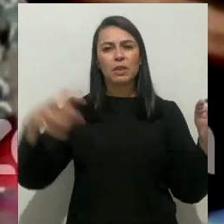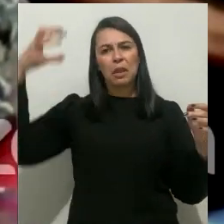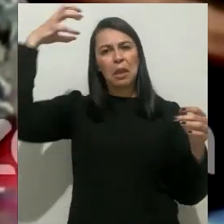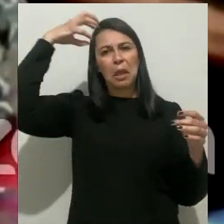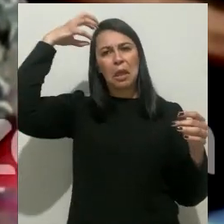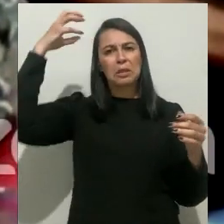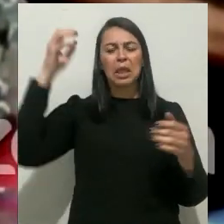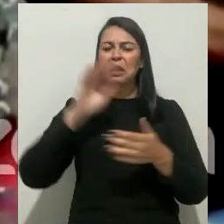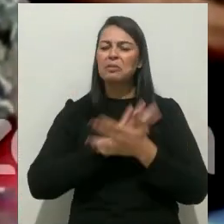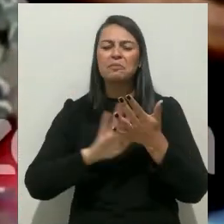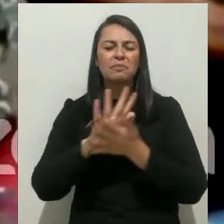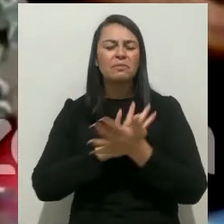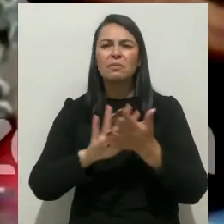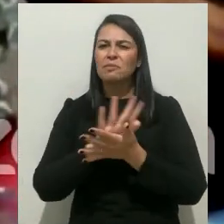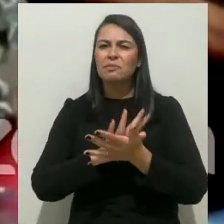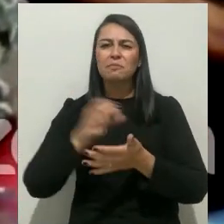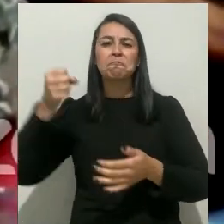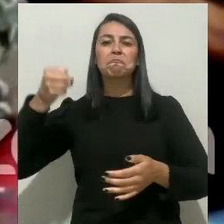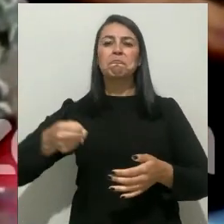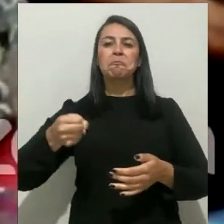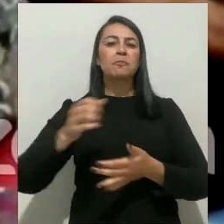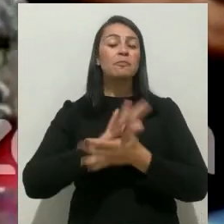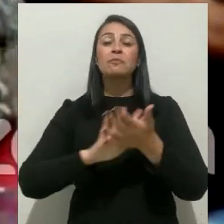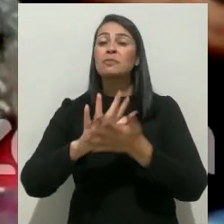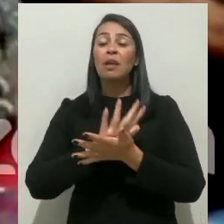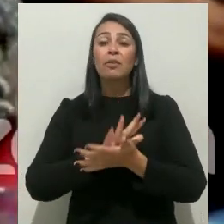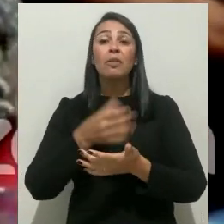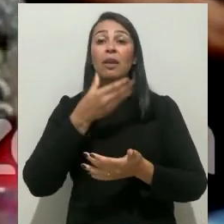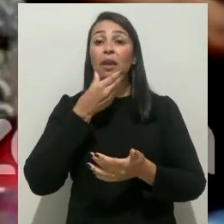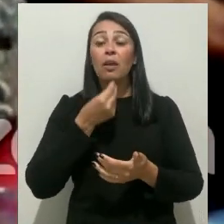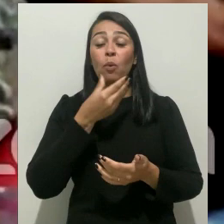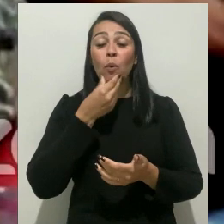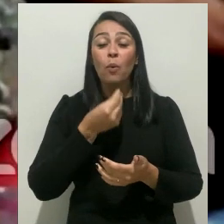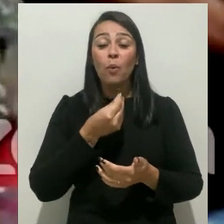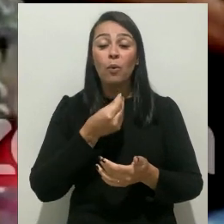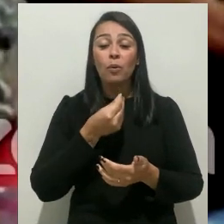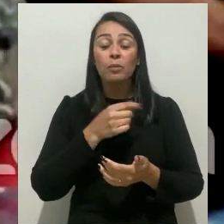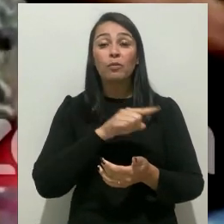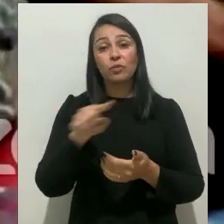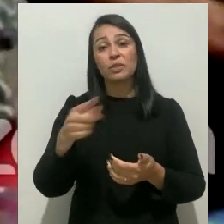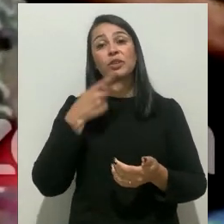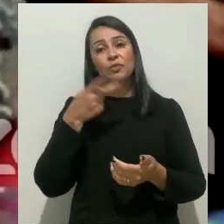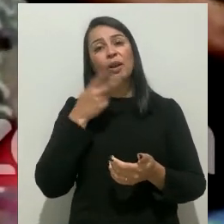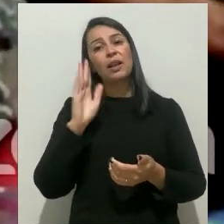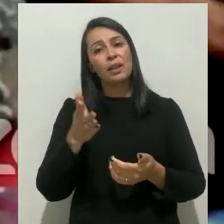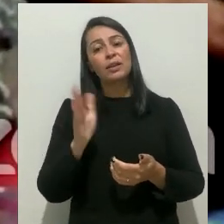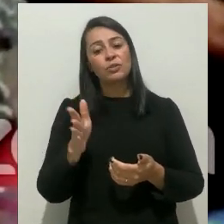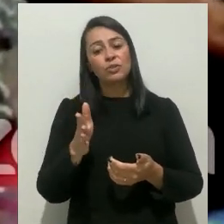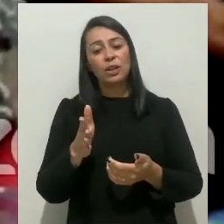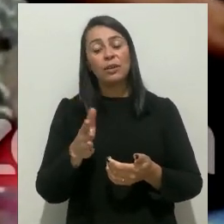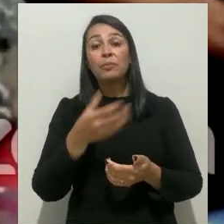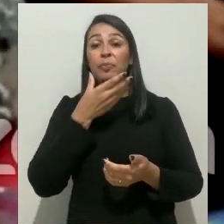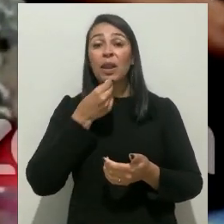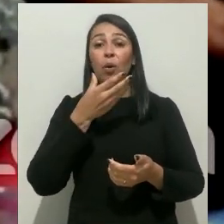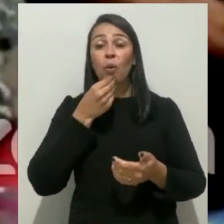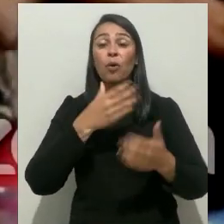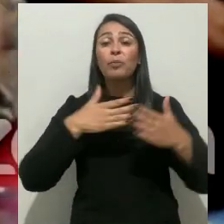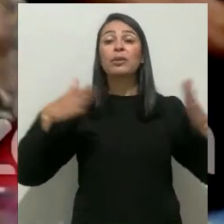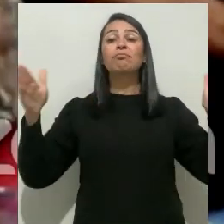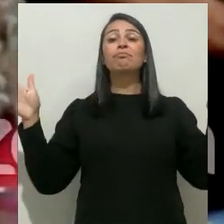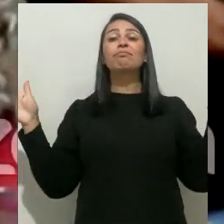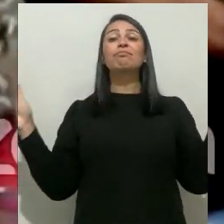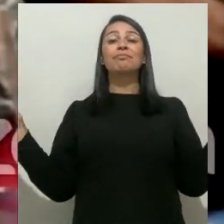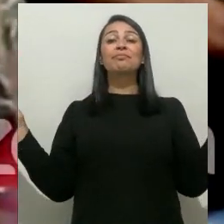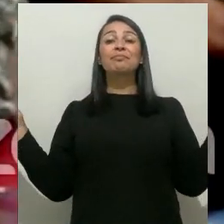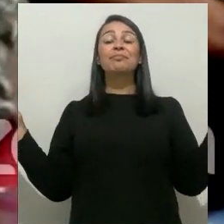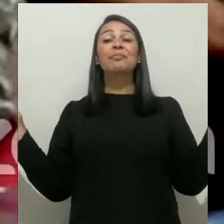reinado, não tem coroa, não tem cetro, nada disso. É um homem, que vocês já falaram isso várias vezes, de braços abertos, e